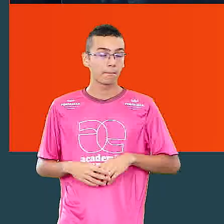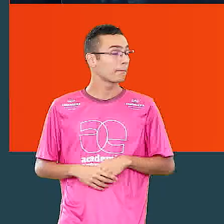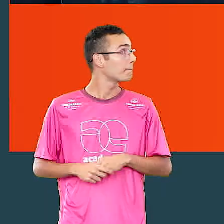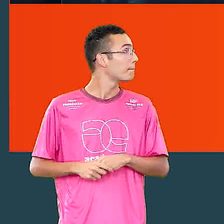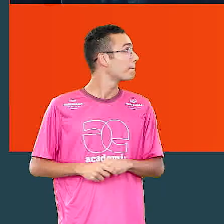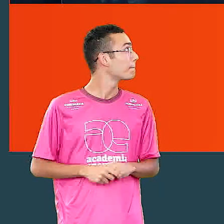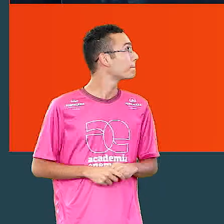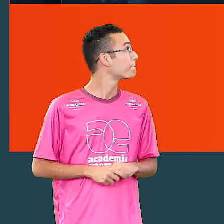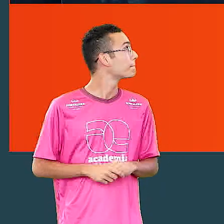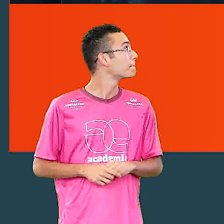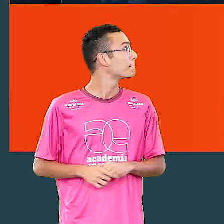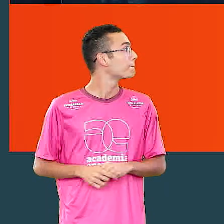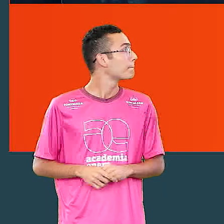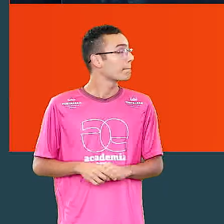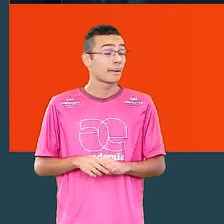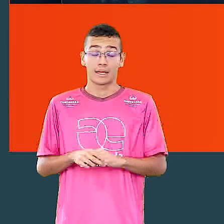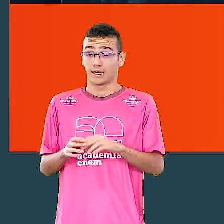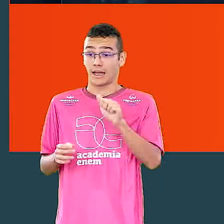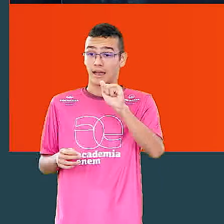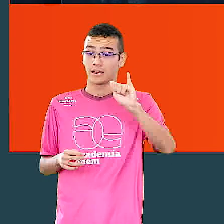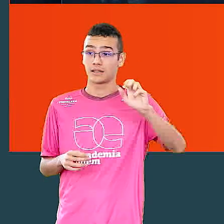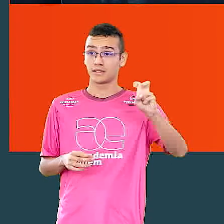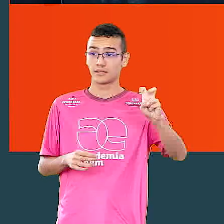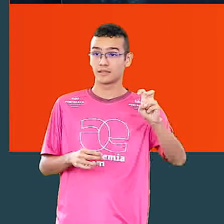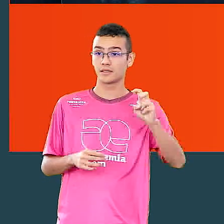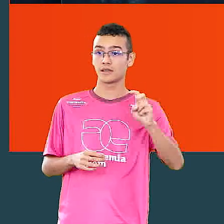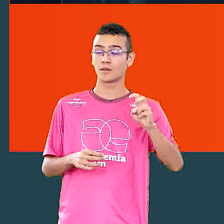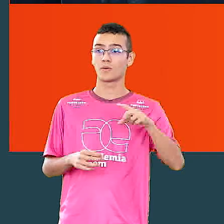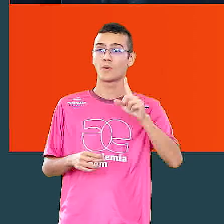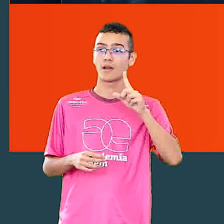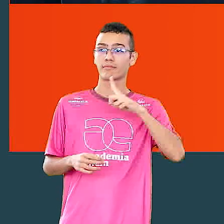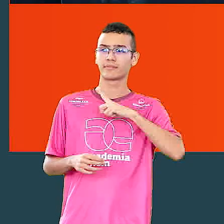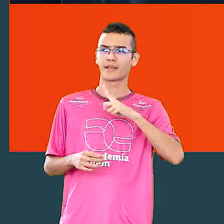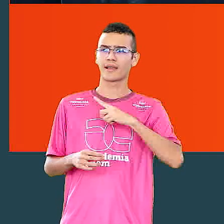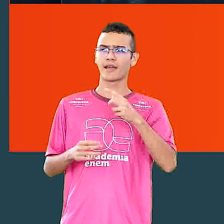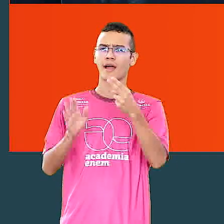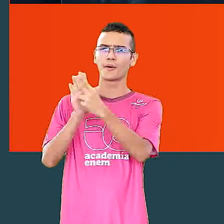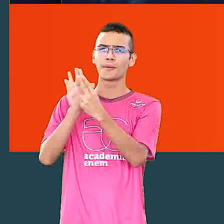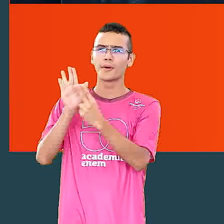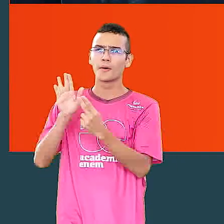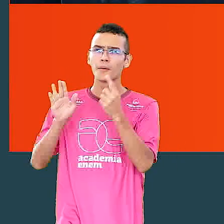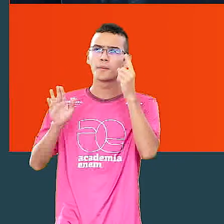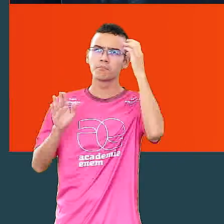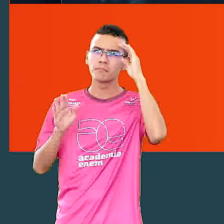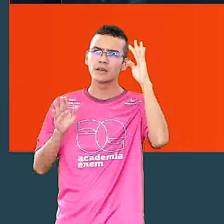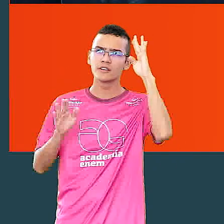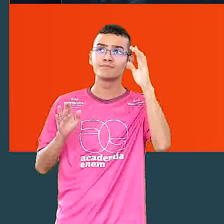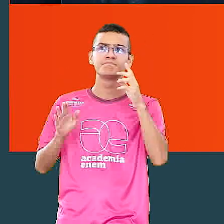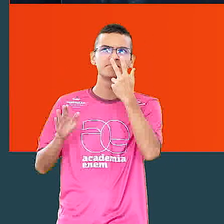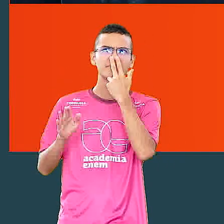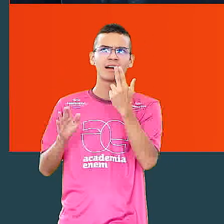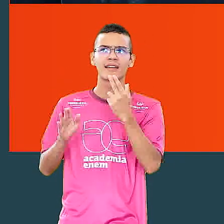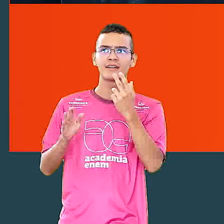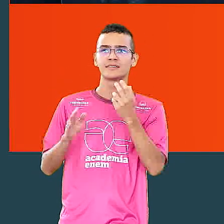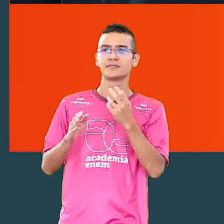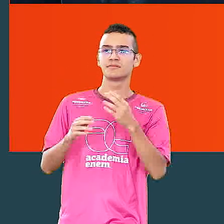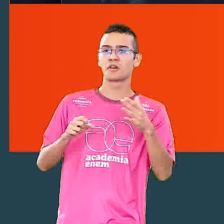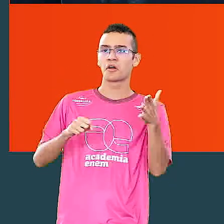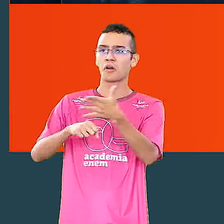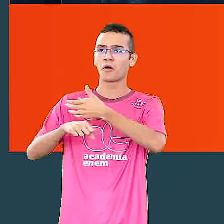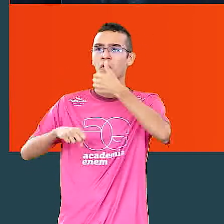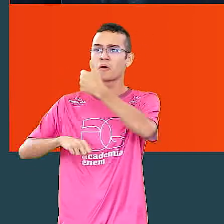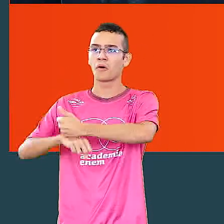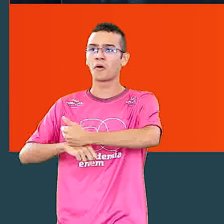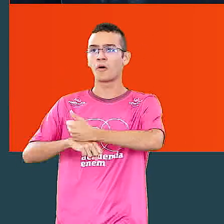número 5 é considerado por muitos autores o golpe dentro do golpe. Nos artigos do AI-5 selecionados, o governo militar procurou limitar a atuação